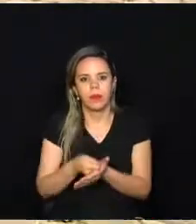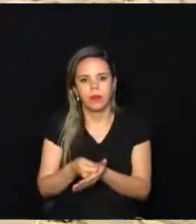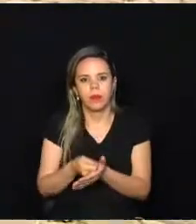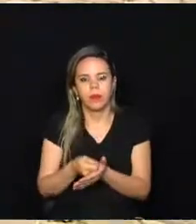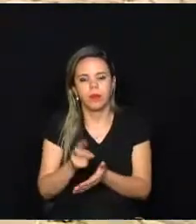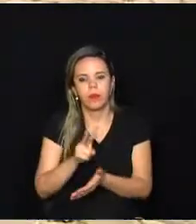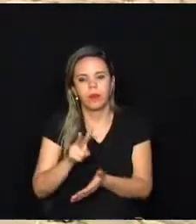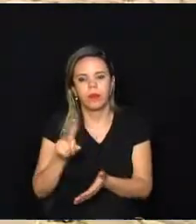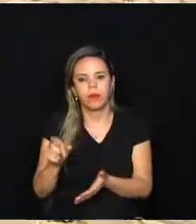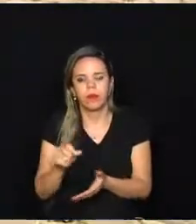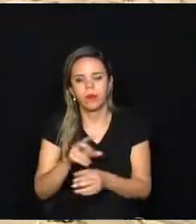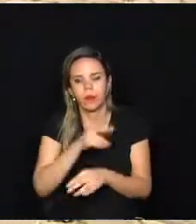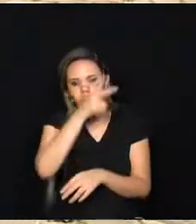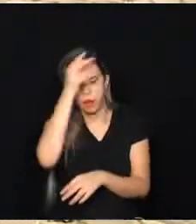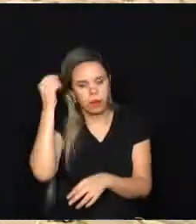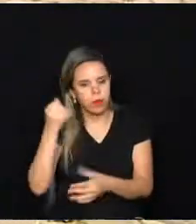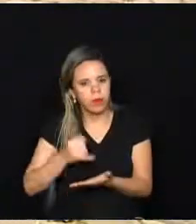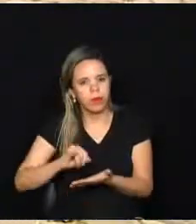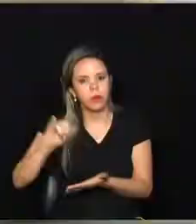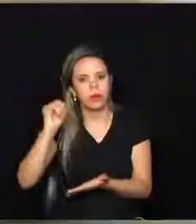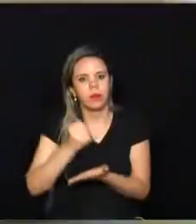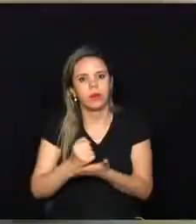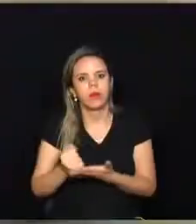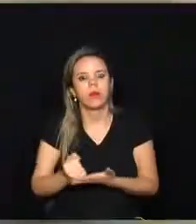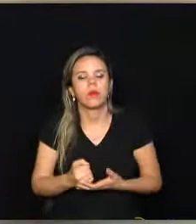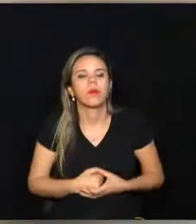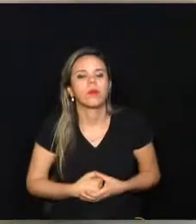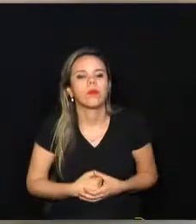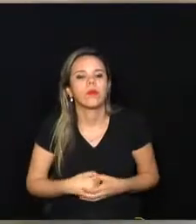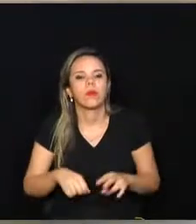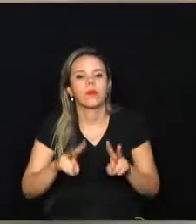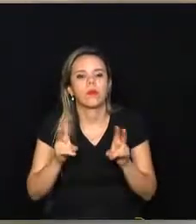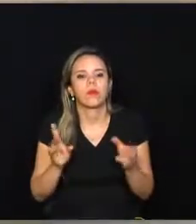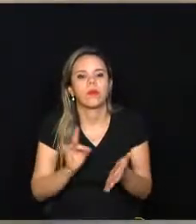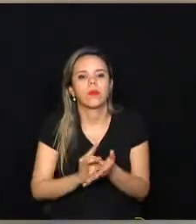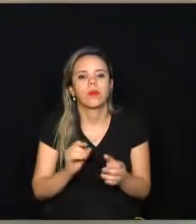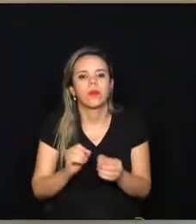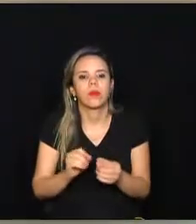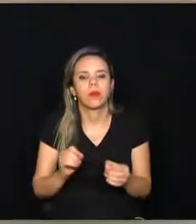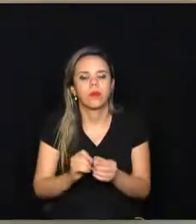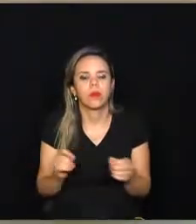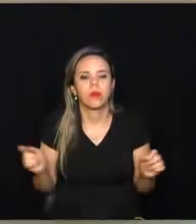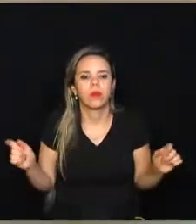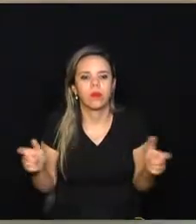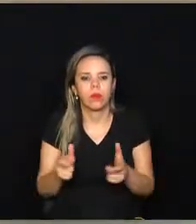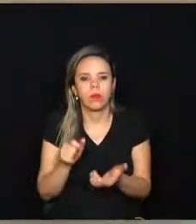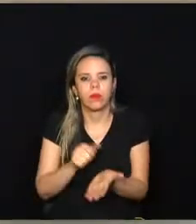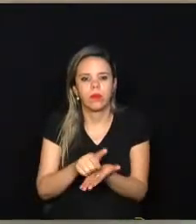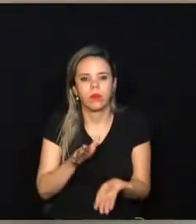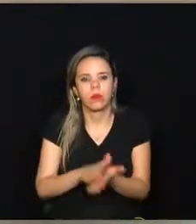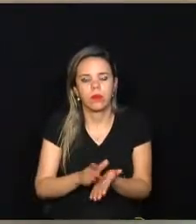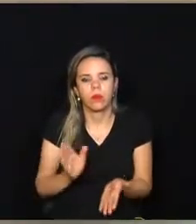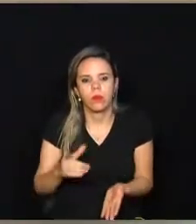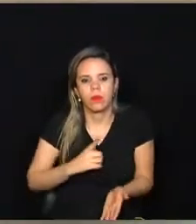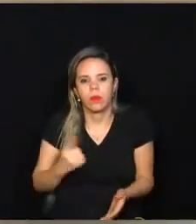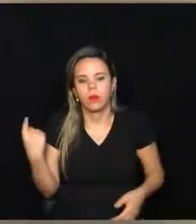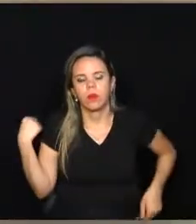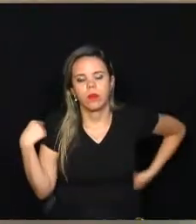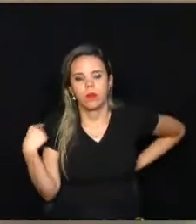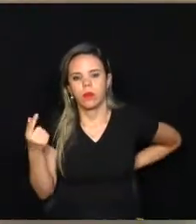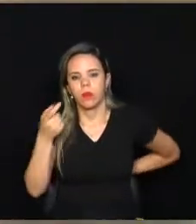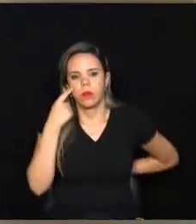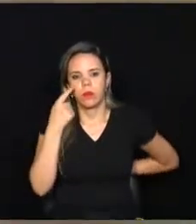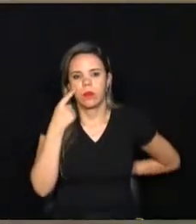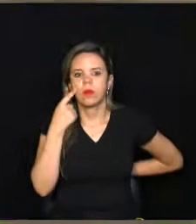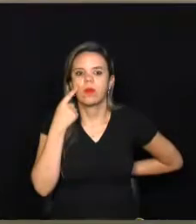preços públicos e infrações contratuais. O tema foi realmente a redução das multas que existia já, né? Porque ao nosso ver um